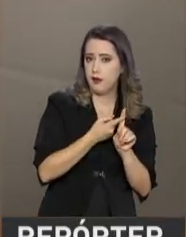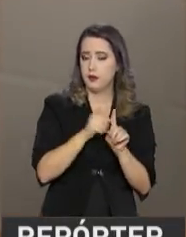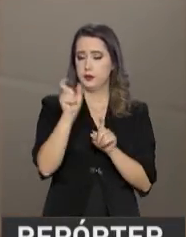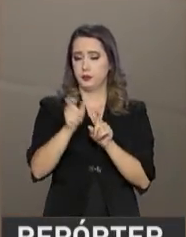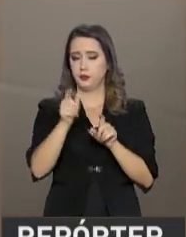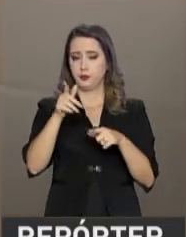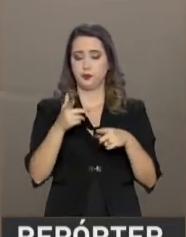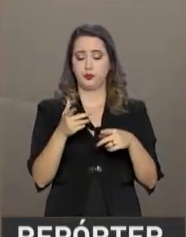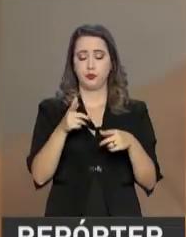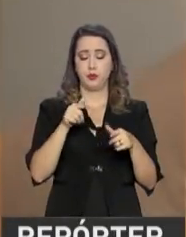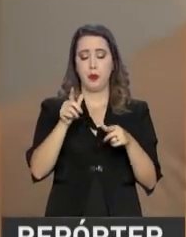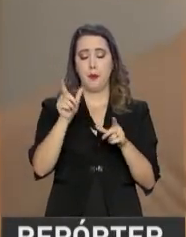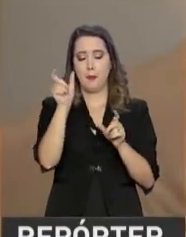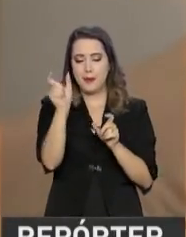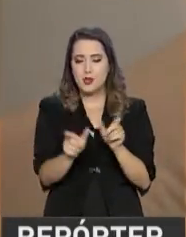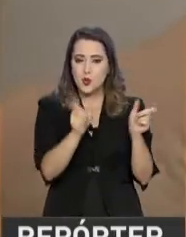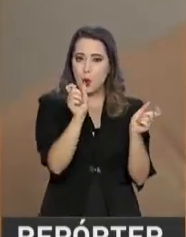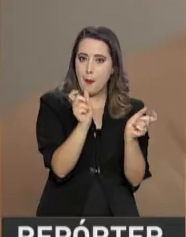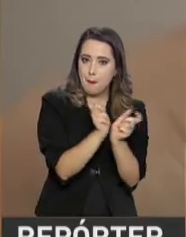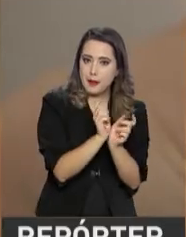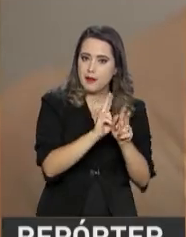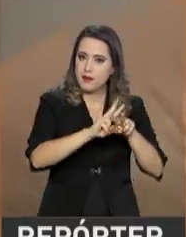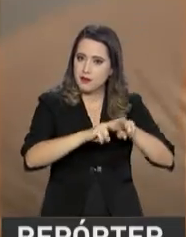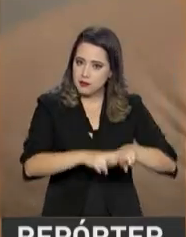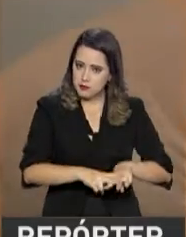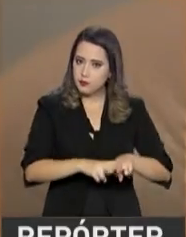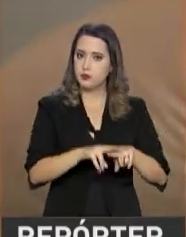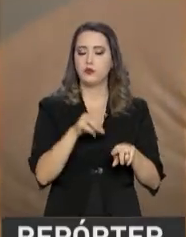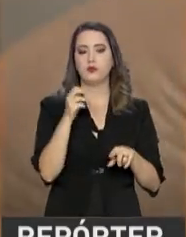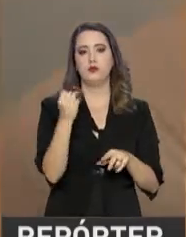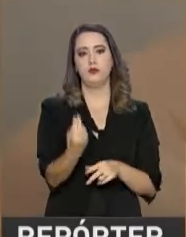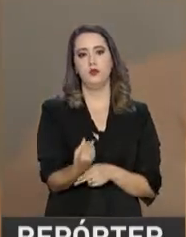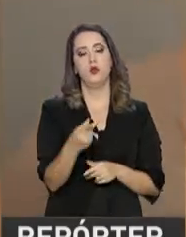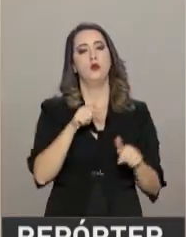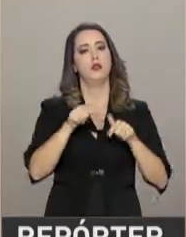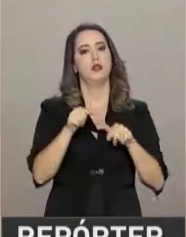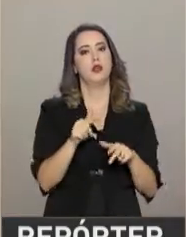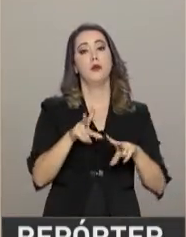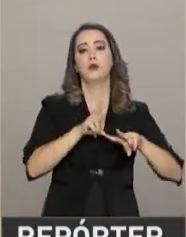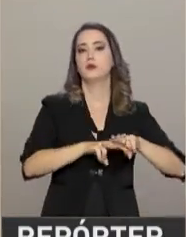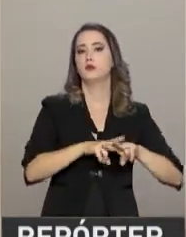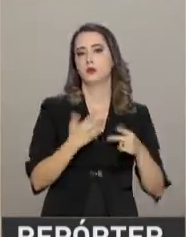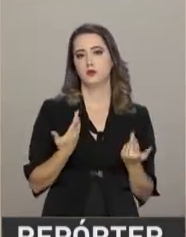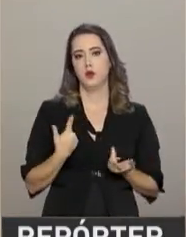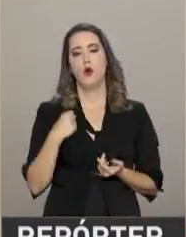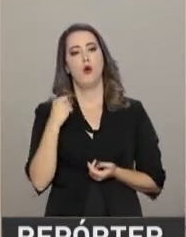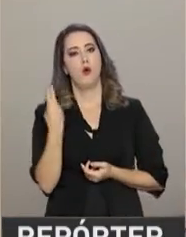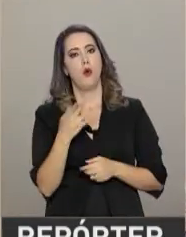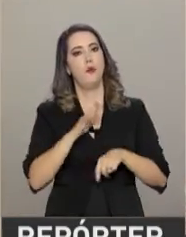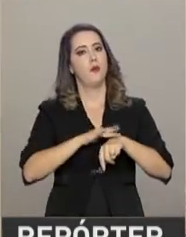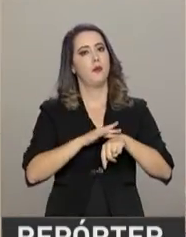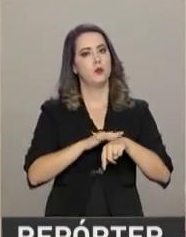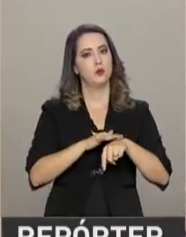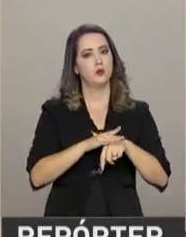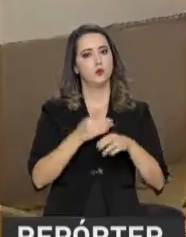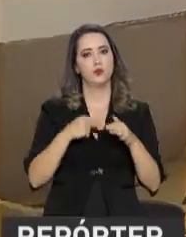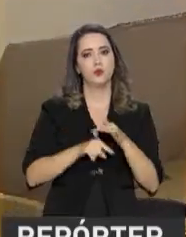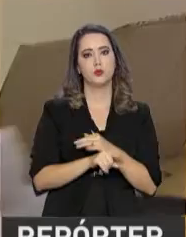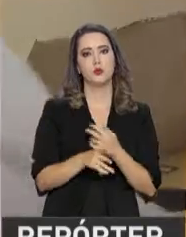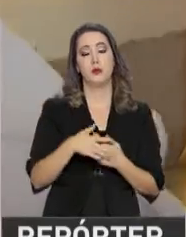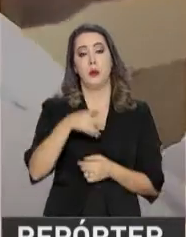presídios também deve tomar a vacina quem tem alguma doença crônica pessoas com alergia a ovo não devem se